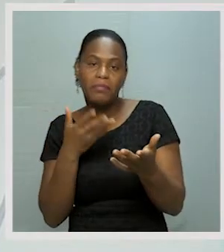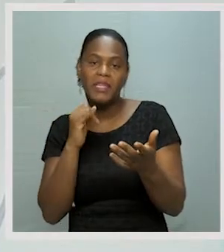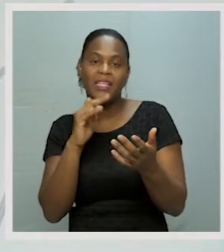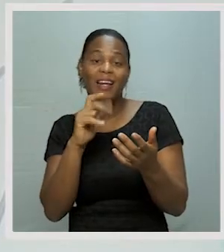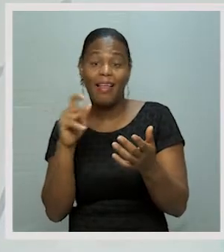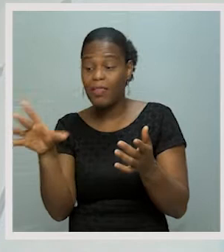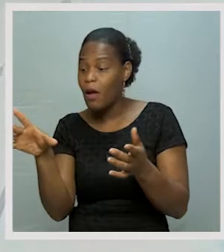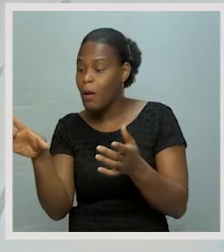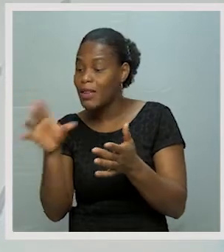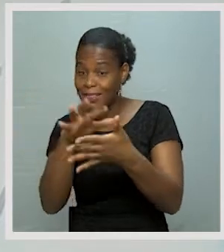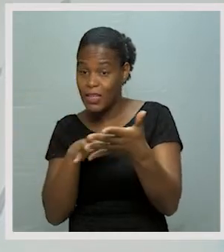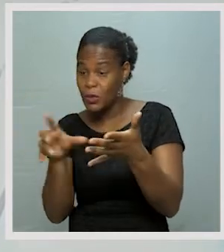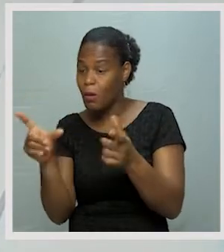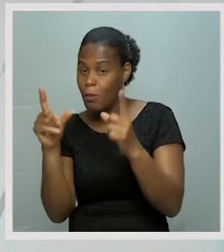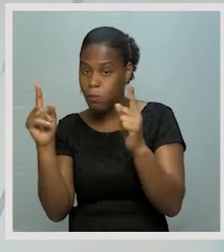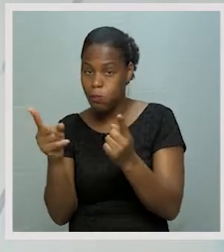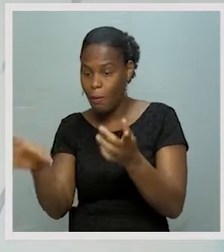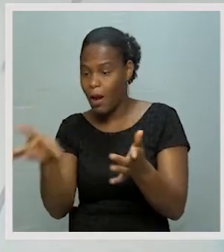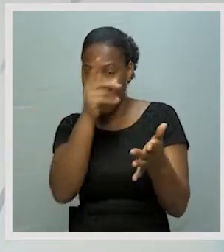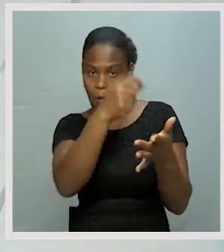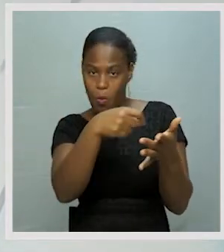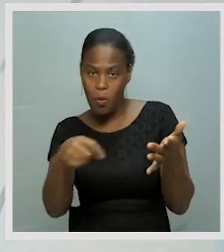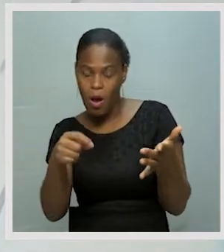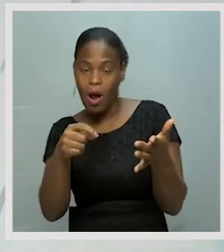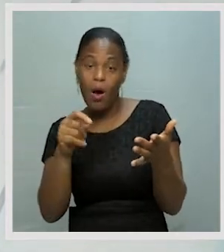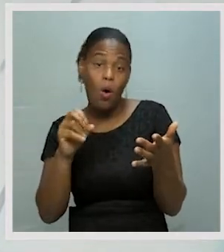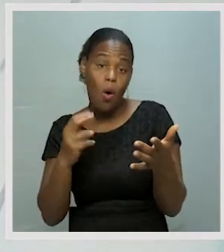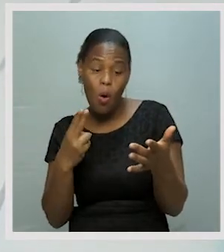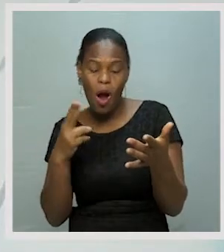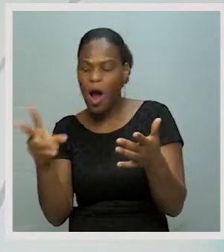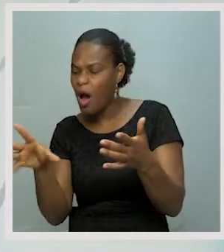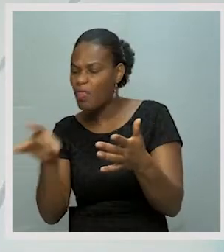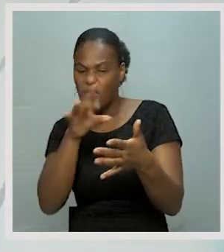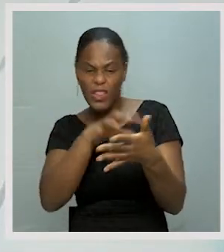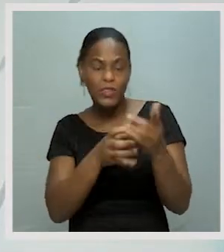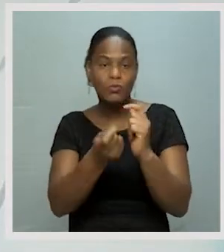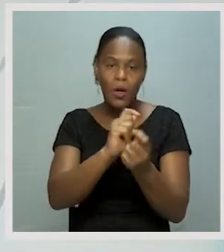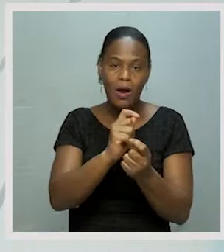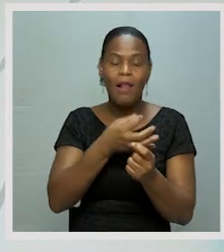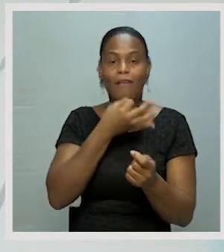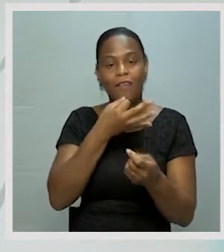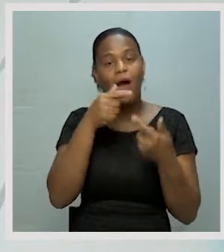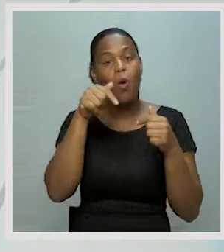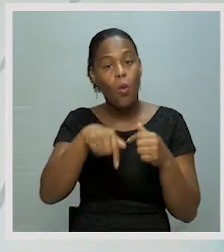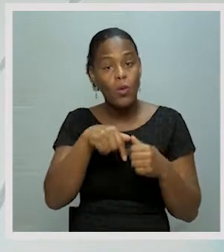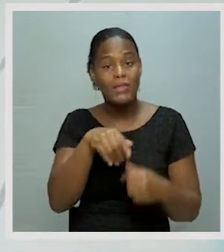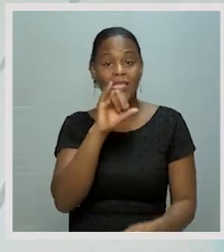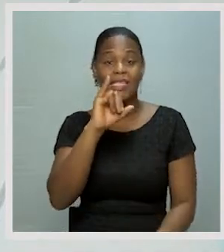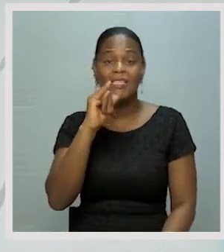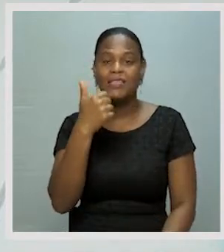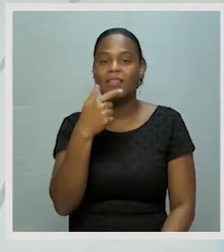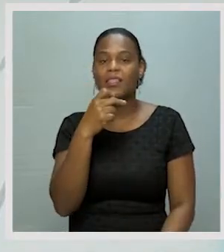nós vamos retomar a nossa aula de hoje. Vamos falar, essencialmente, da citação, certo? Avancemos. Se